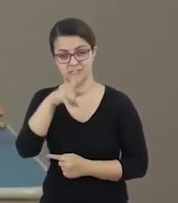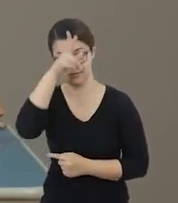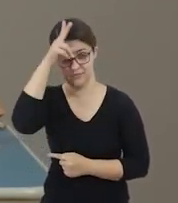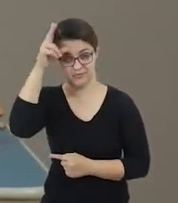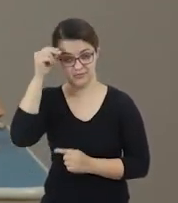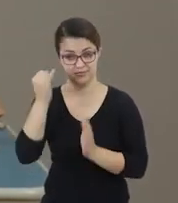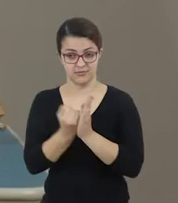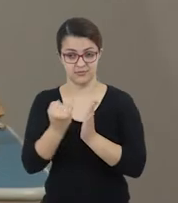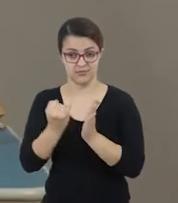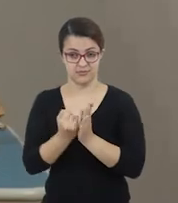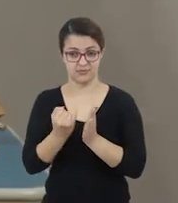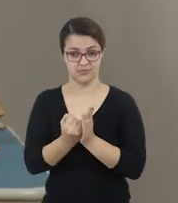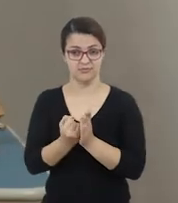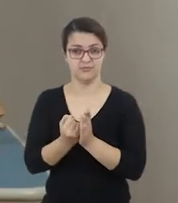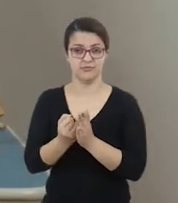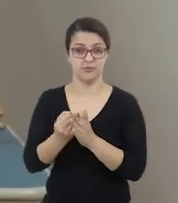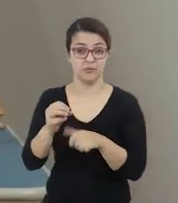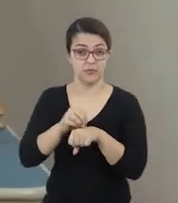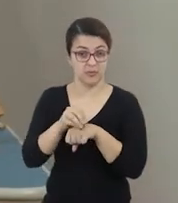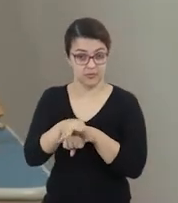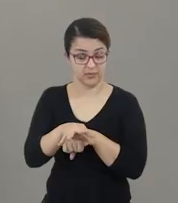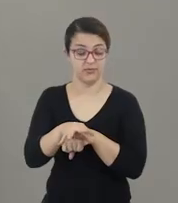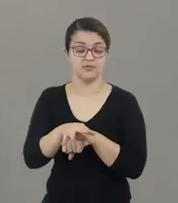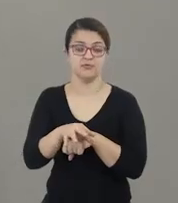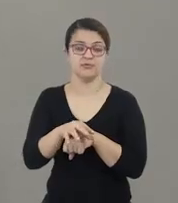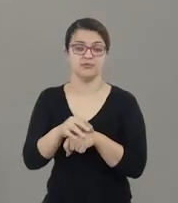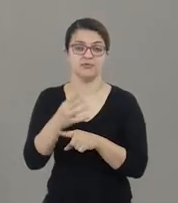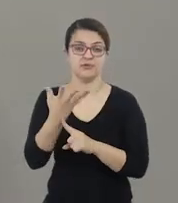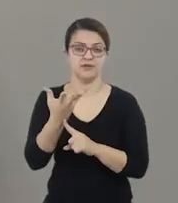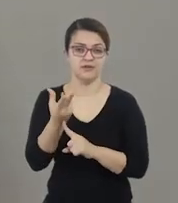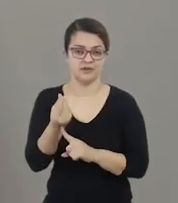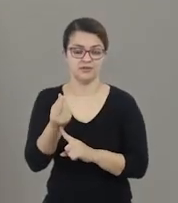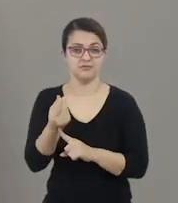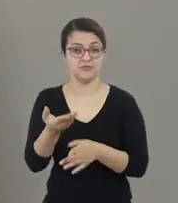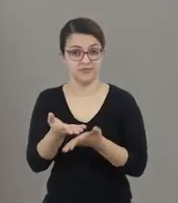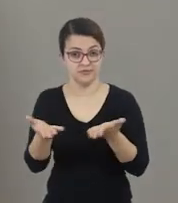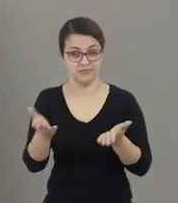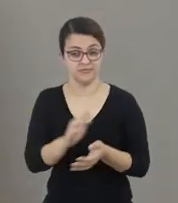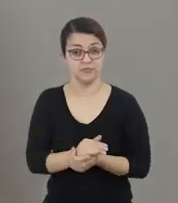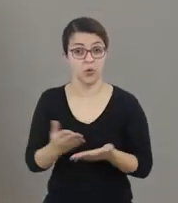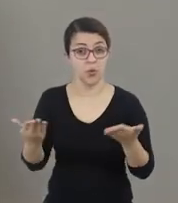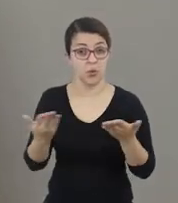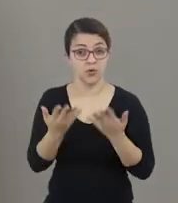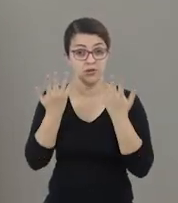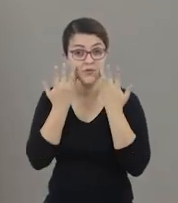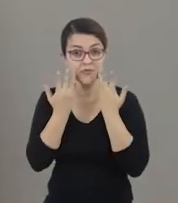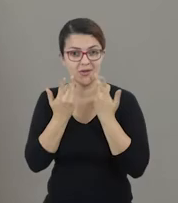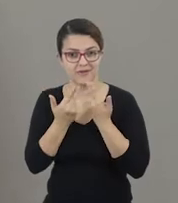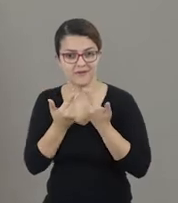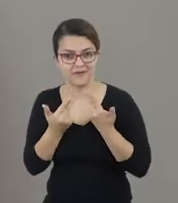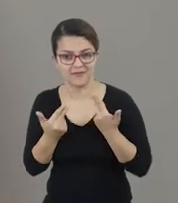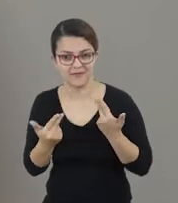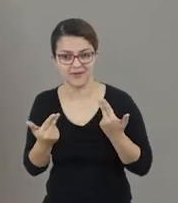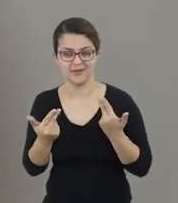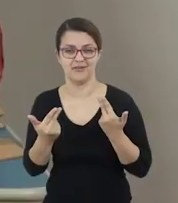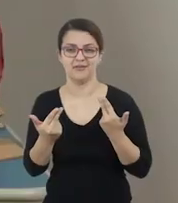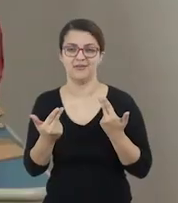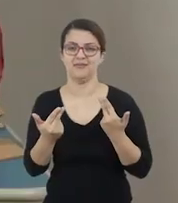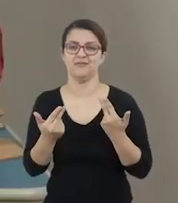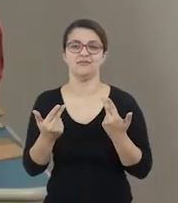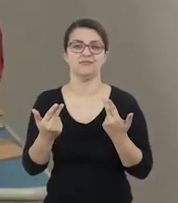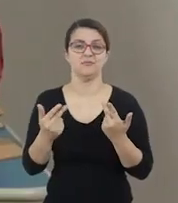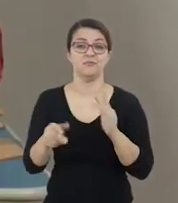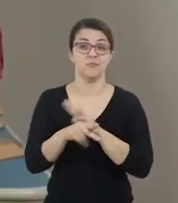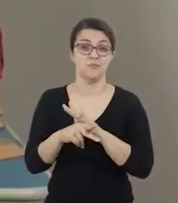uma proposta de arte para vocês. Hoje vamos falar sobre animais que estão em extinção na